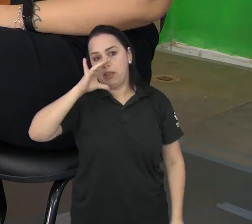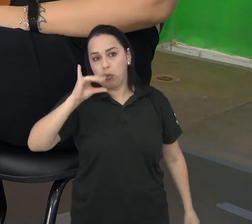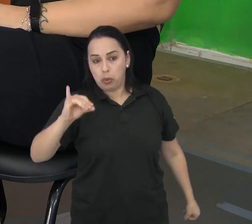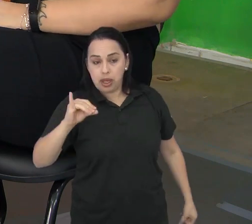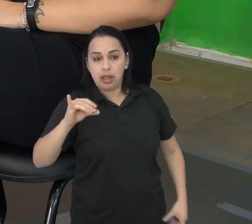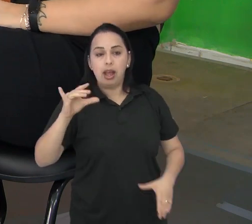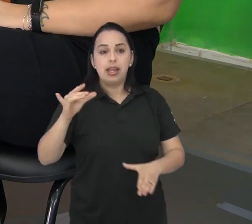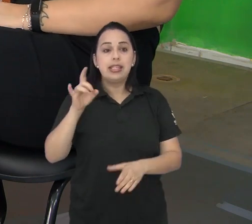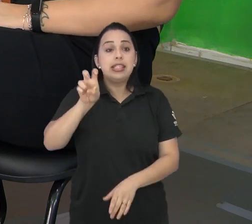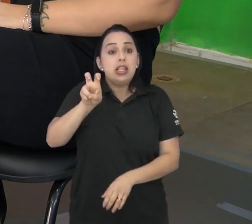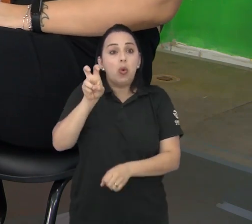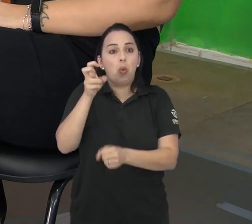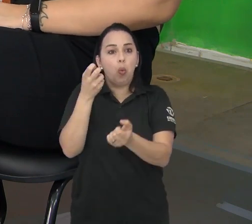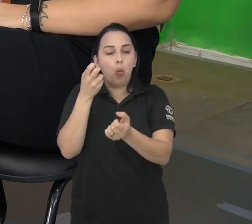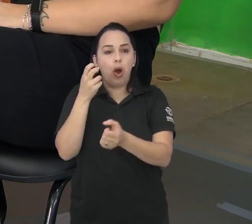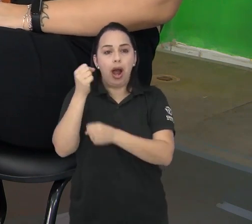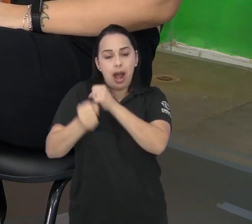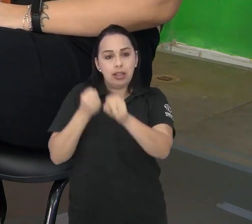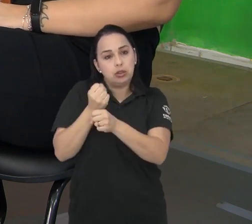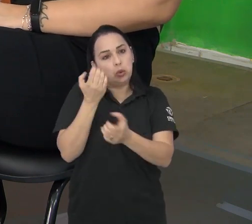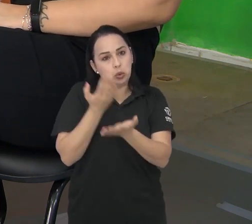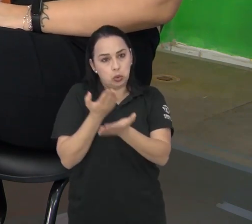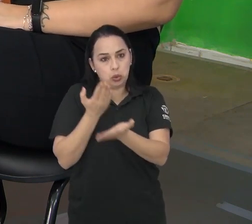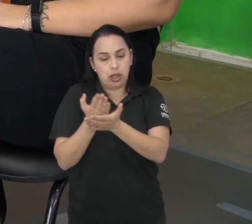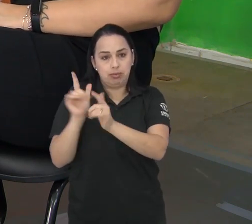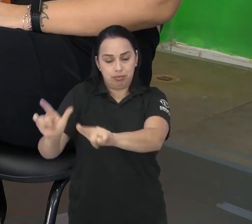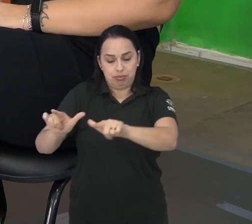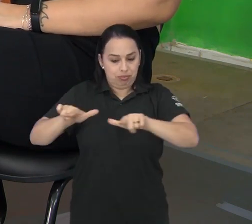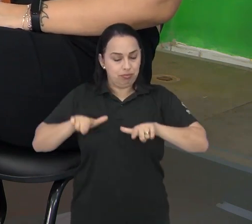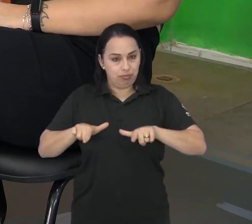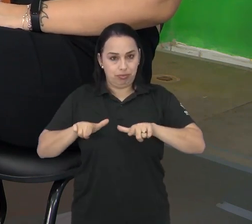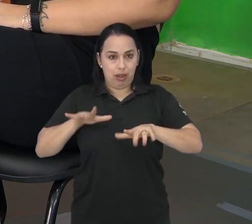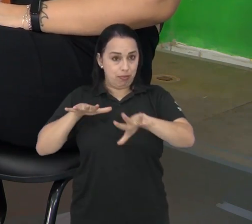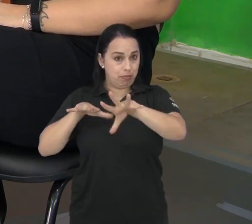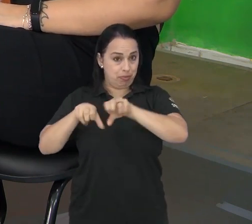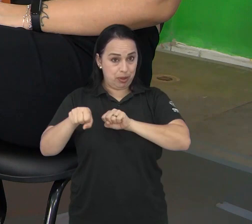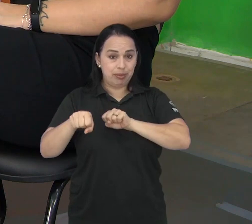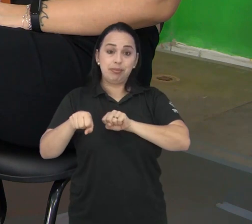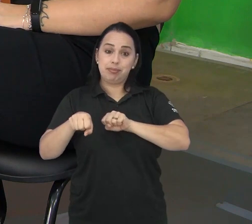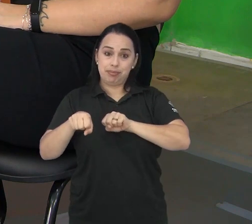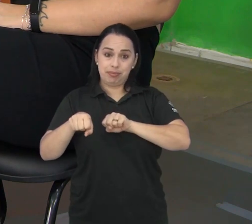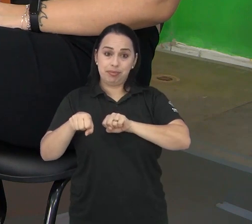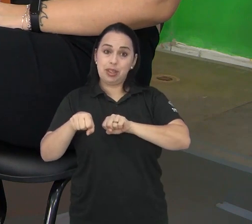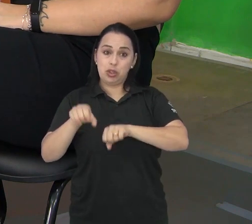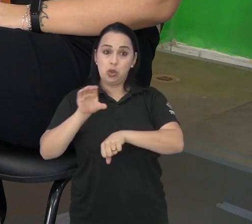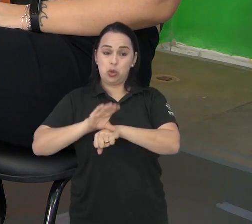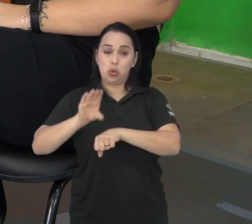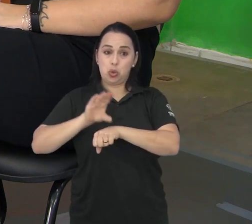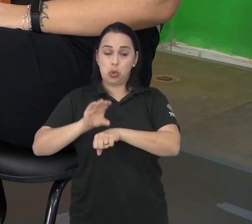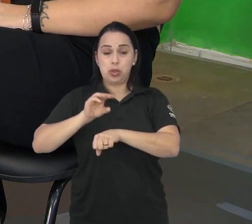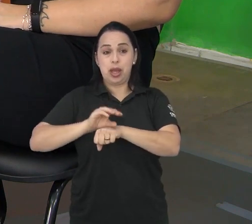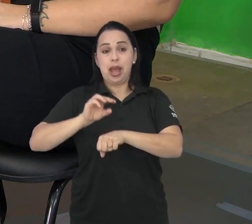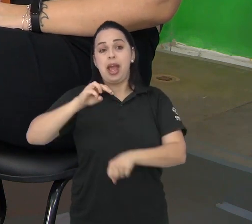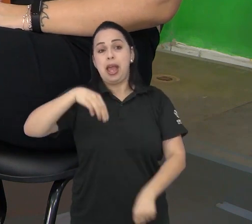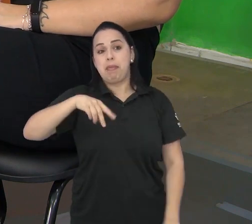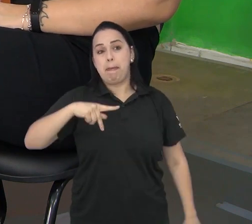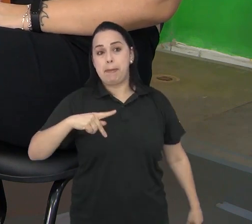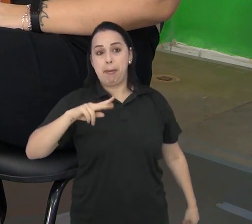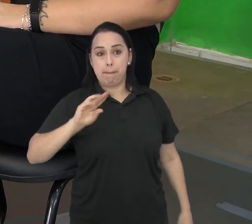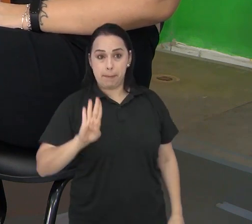eu fiquei lá 5 anos estudando, aí eu recebi meu certificado, né, do curso de MPB